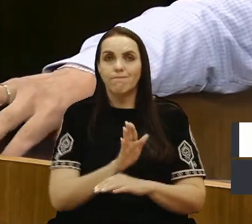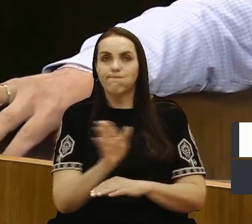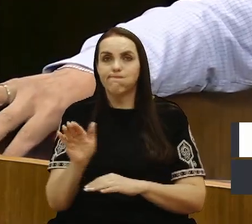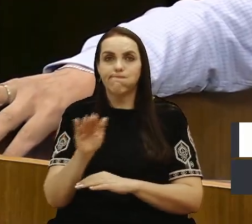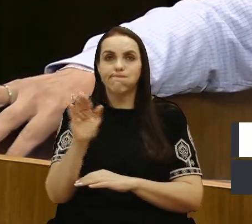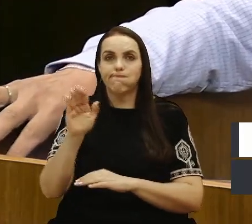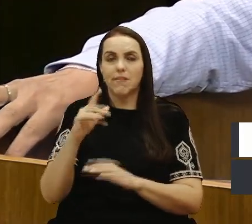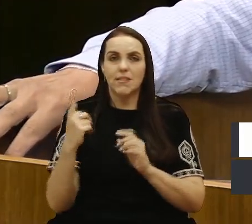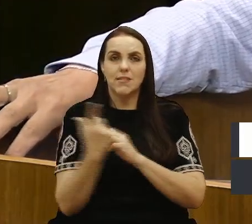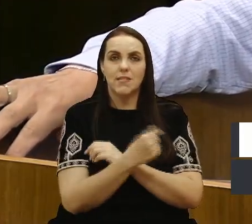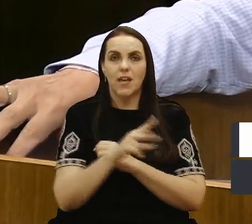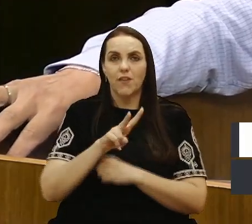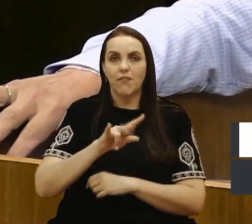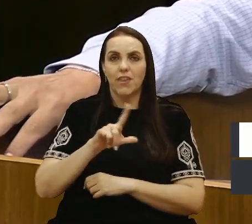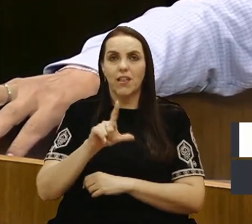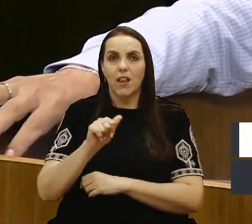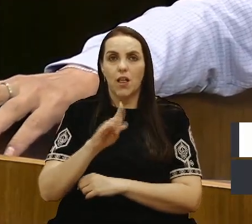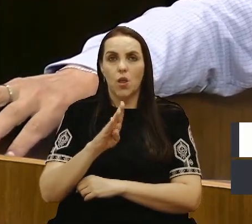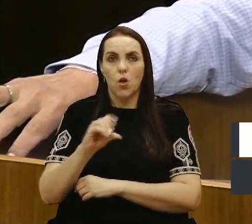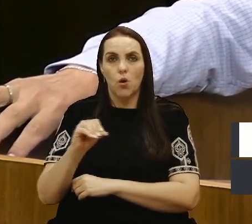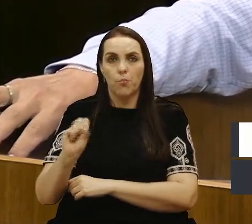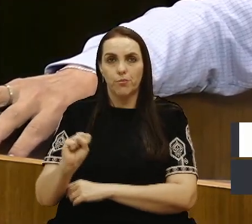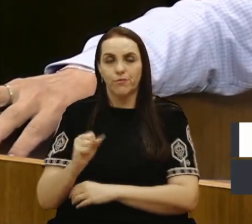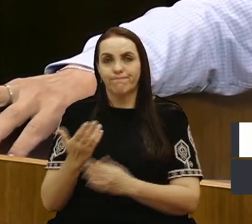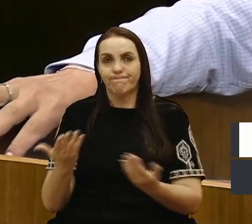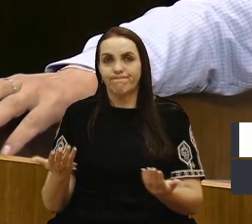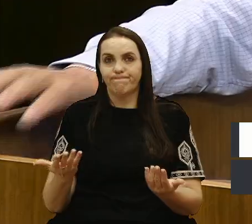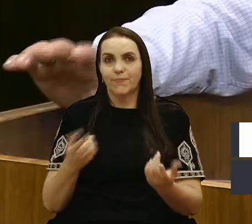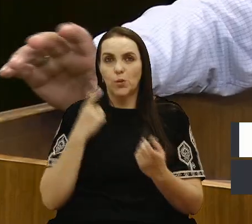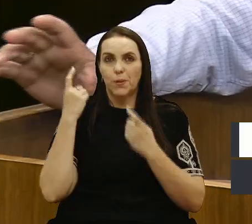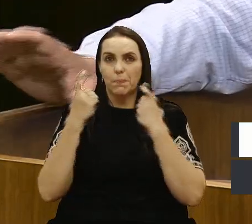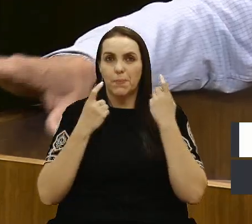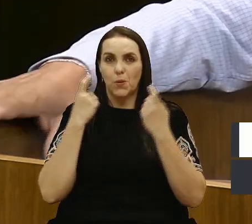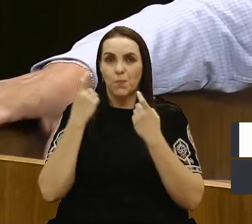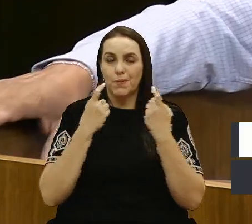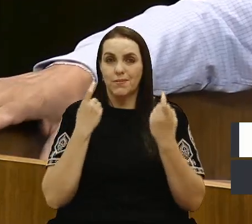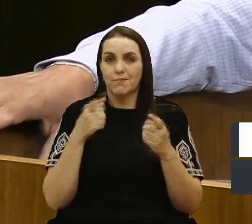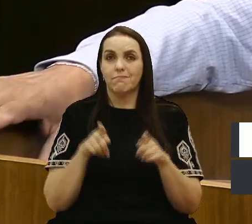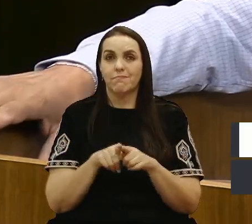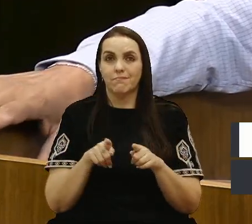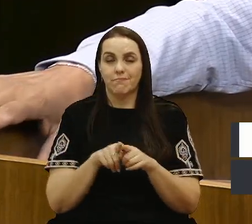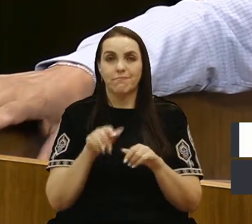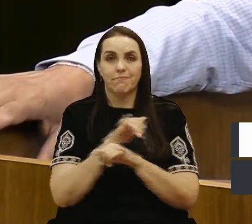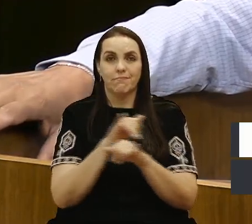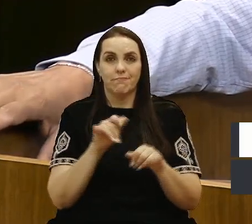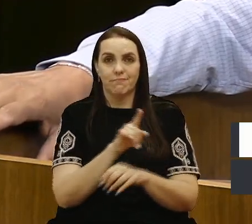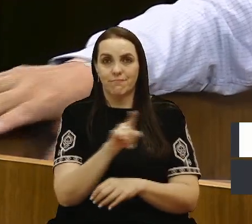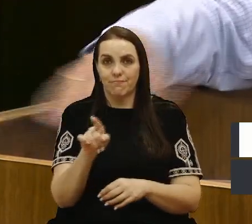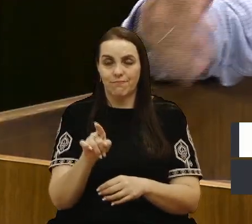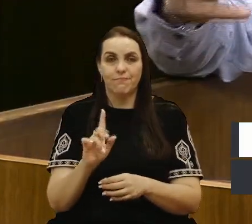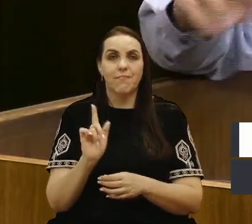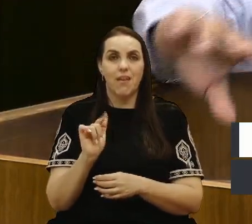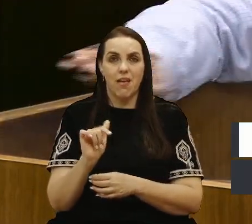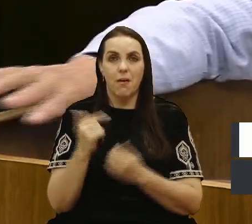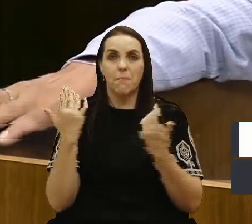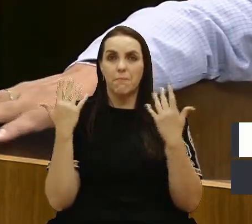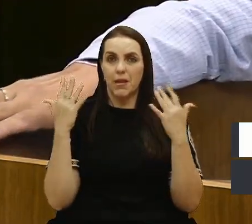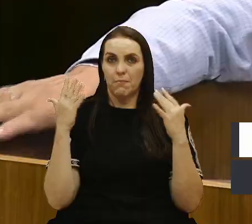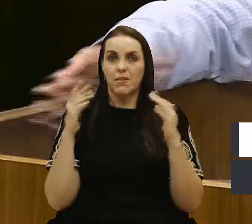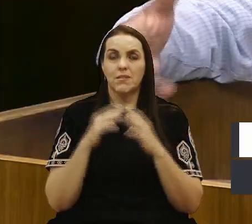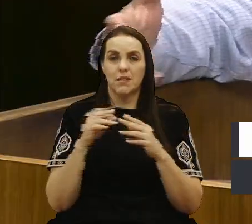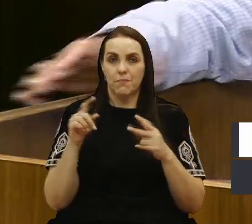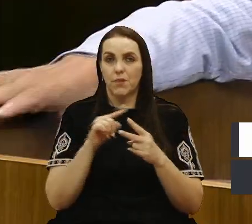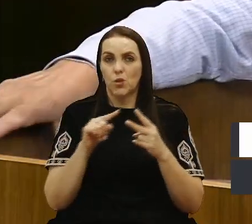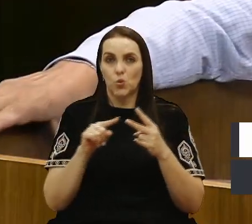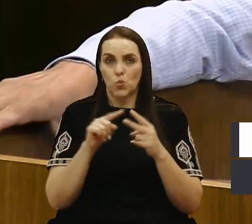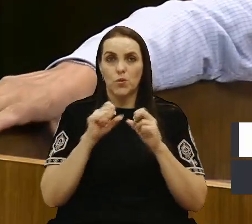preocupação que eu tenho e dizer... Uma declaração de líder. E dizer para vocês o seguinte, eu parabenizar duas